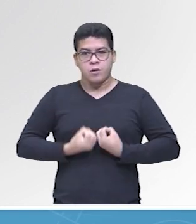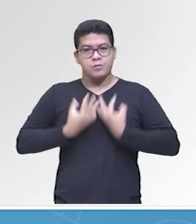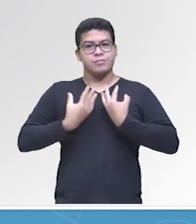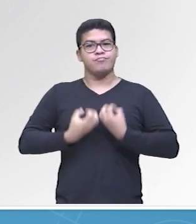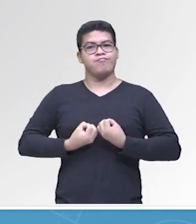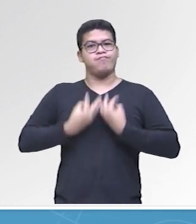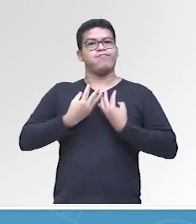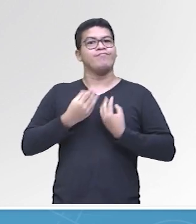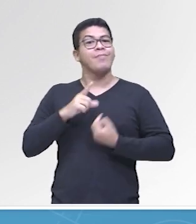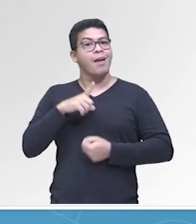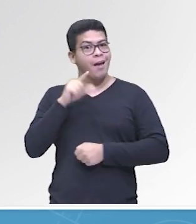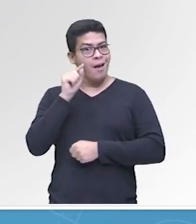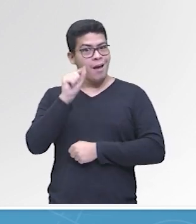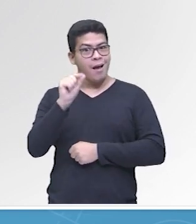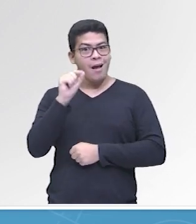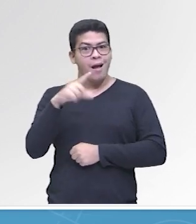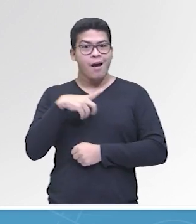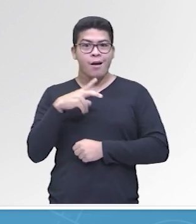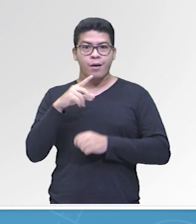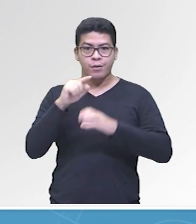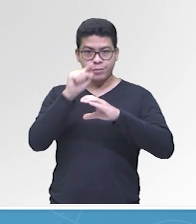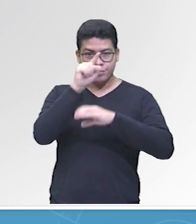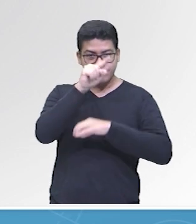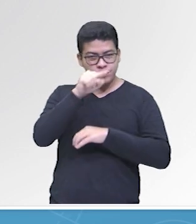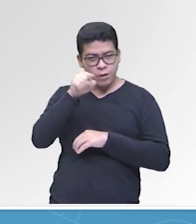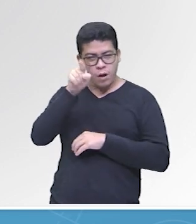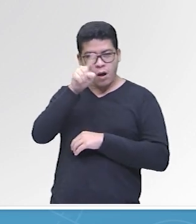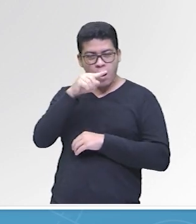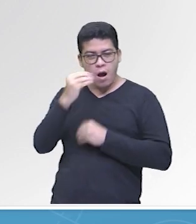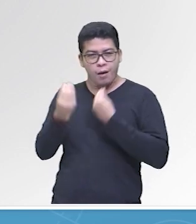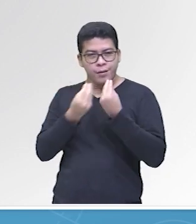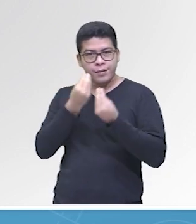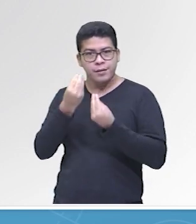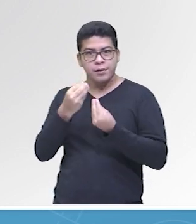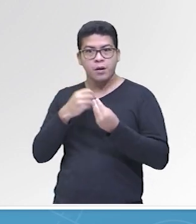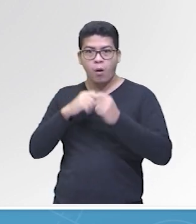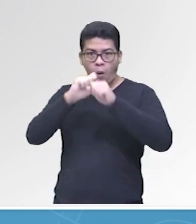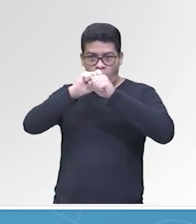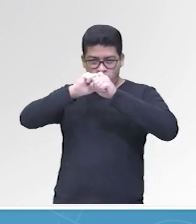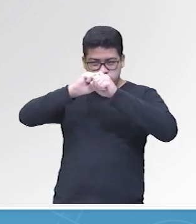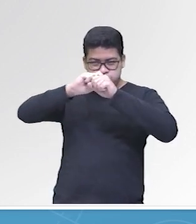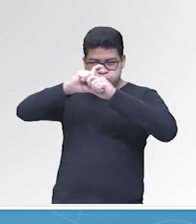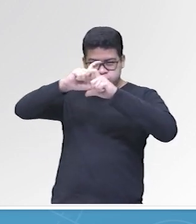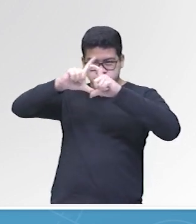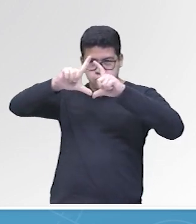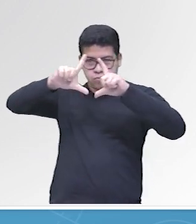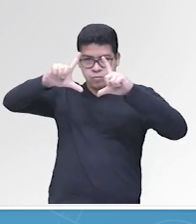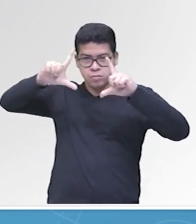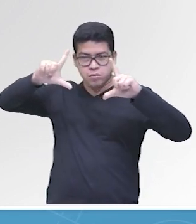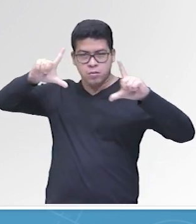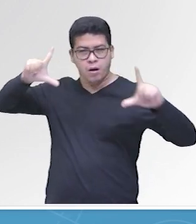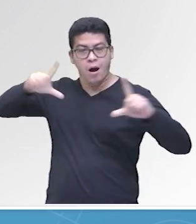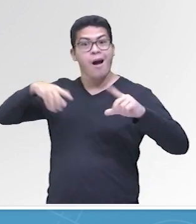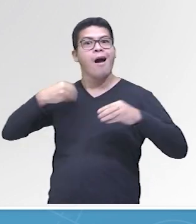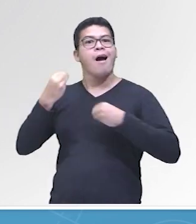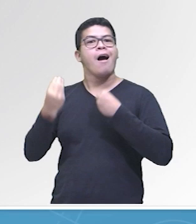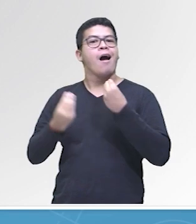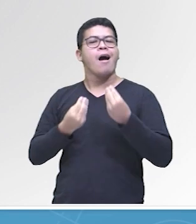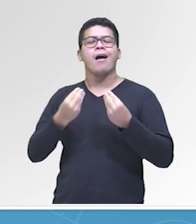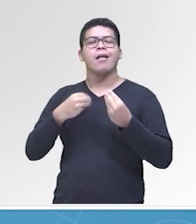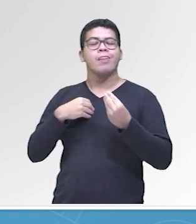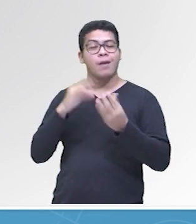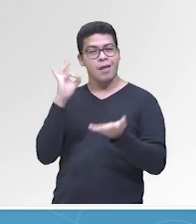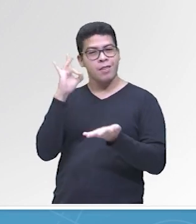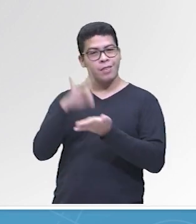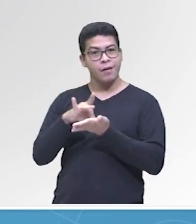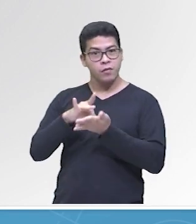esse tipo de figura que vocês estão vendo, elas são aumentadas inúmeras vezes, né? São estruturas que ficam dentro da